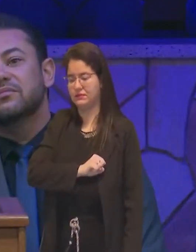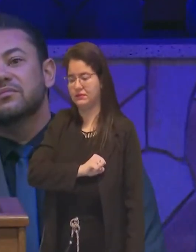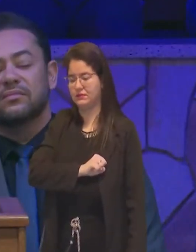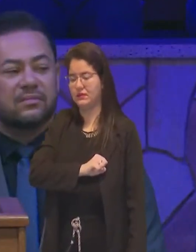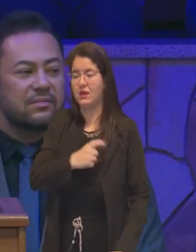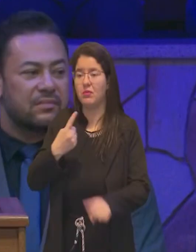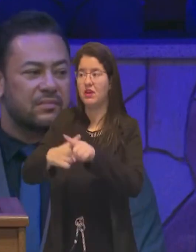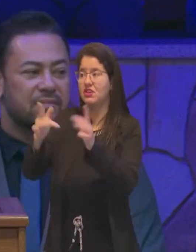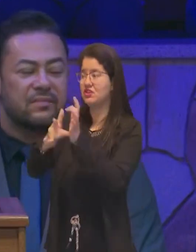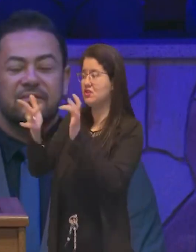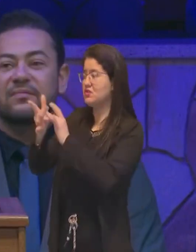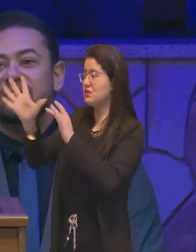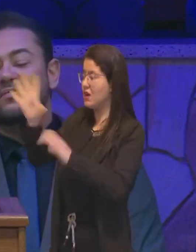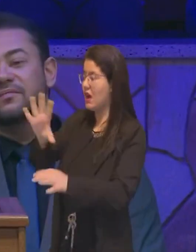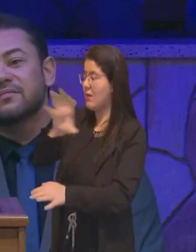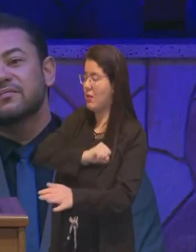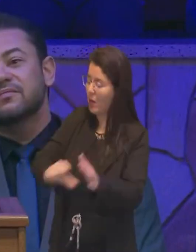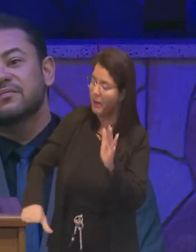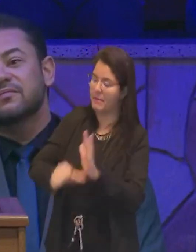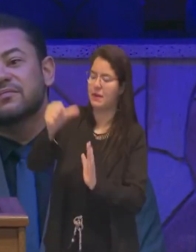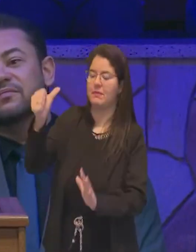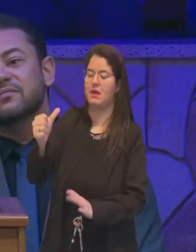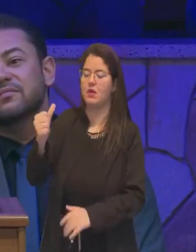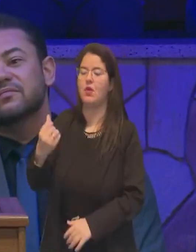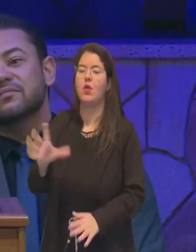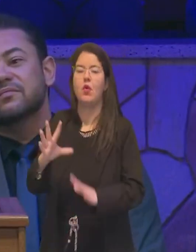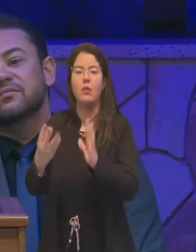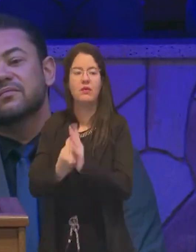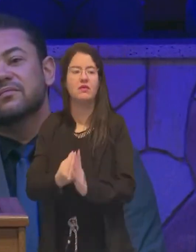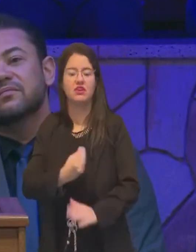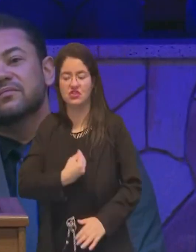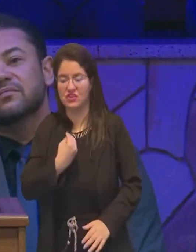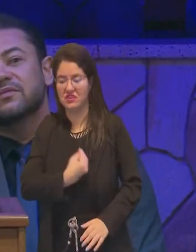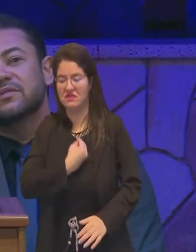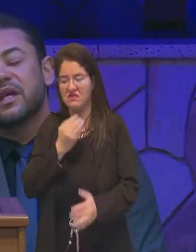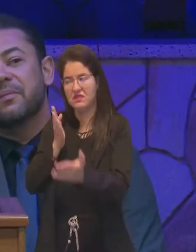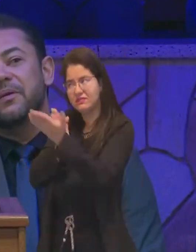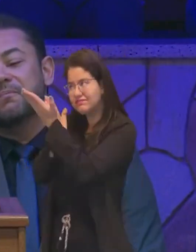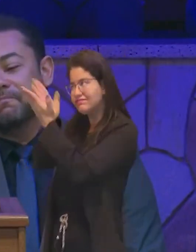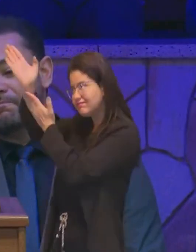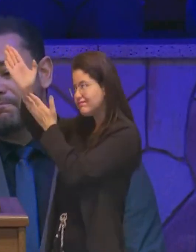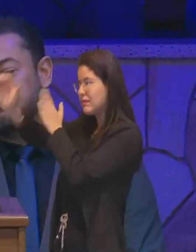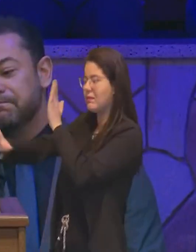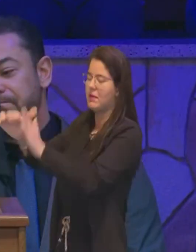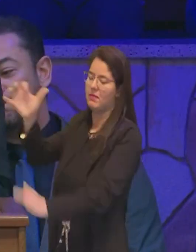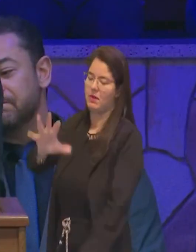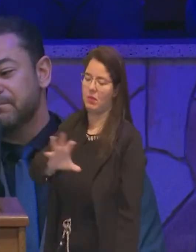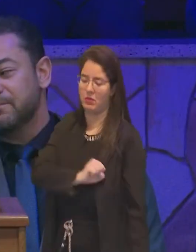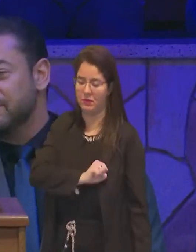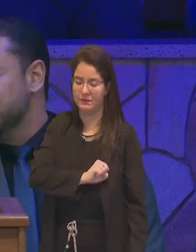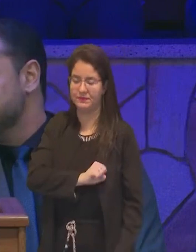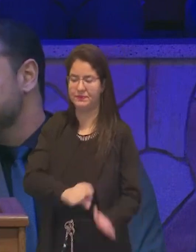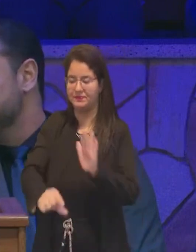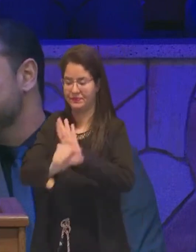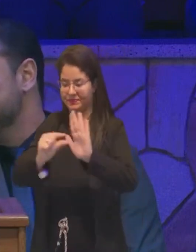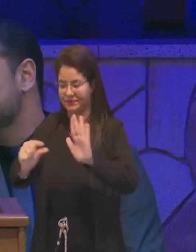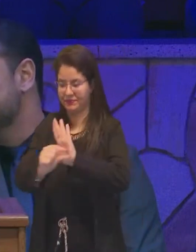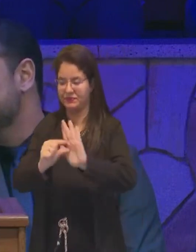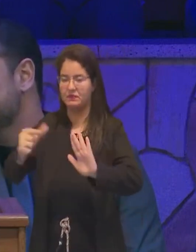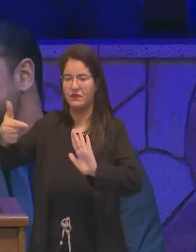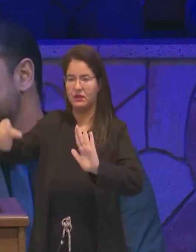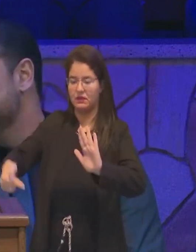primeiro. Uma igreja que vive o primeiro amor. O versículo